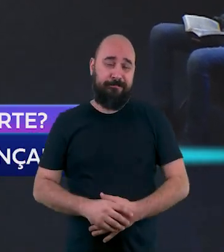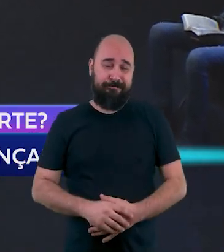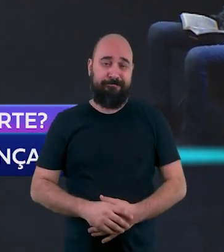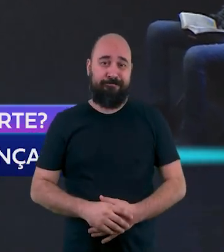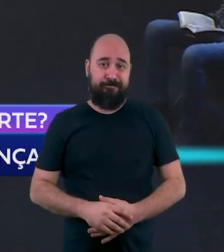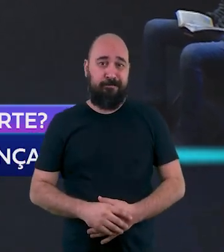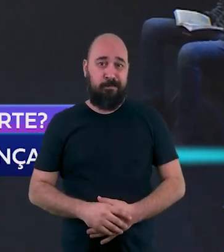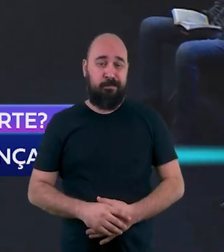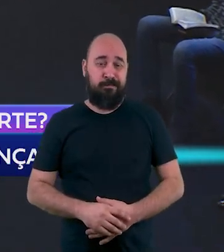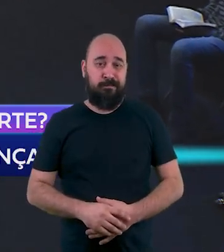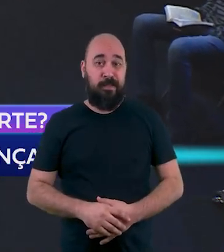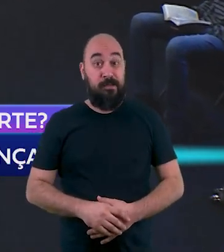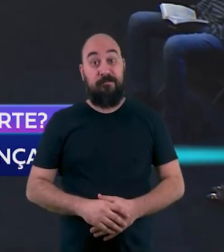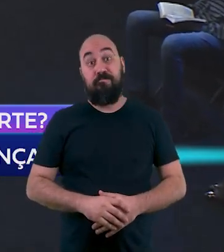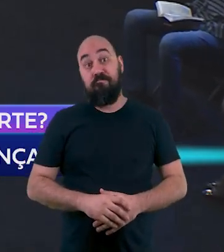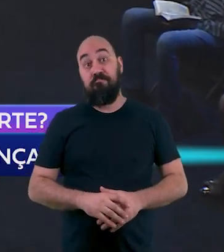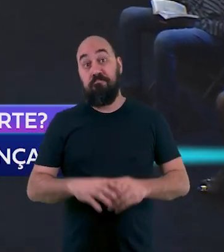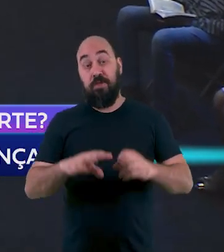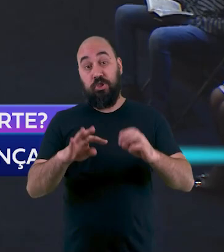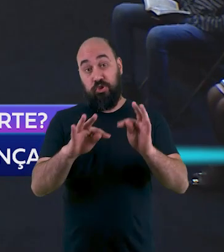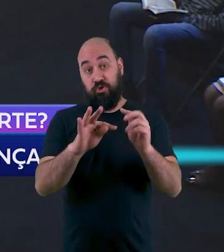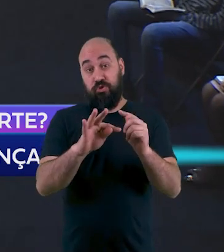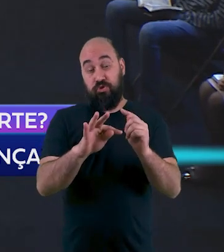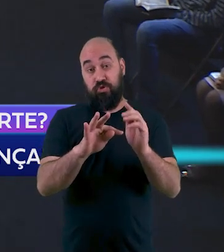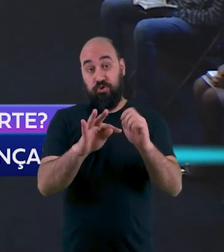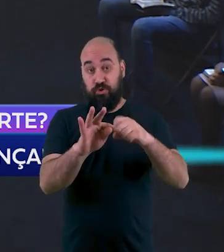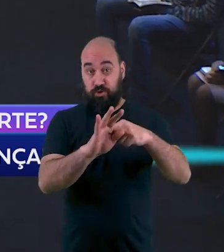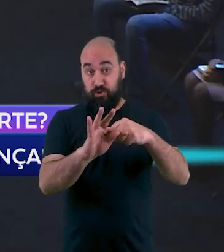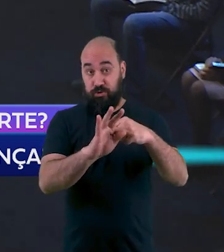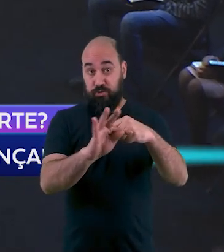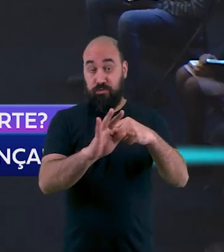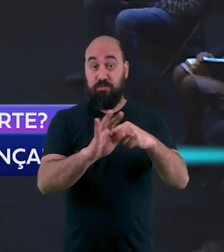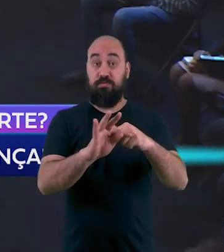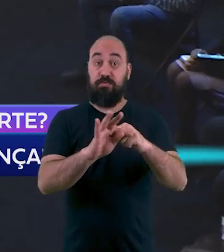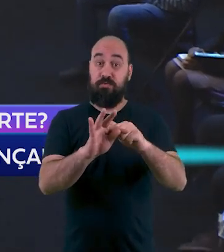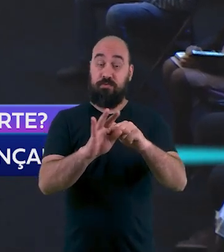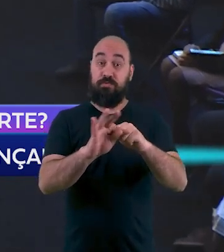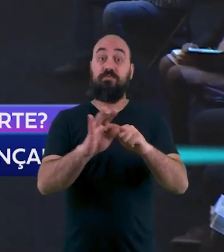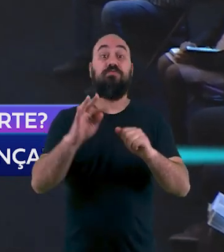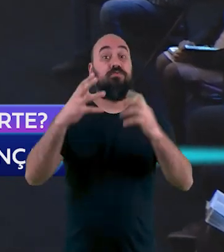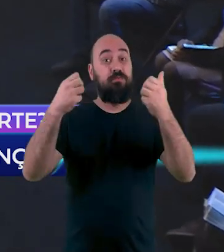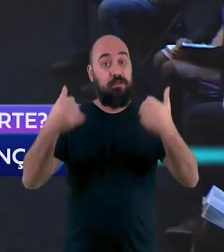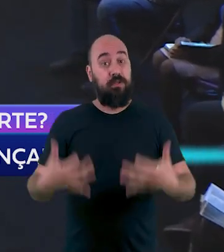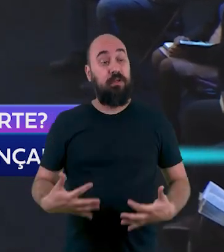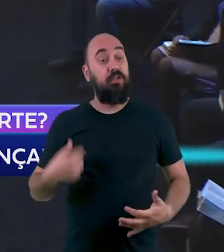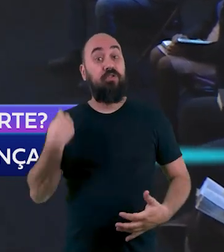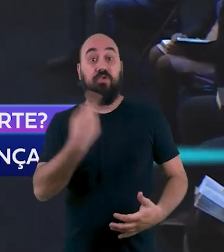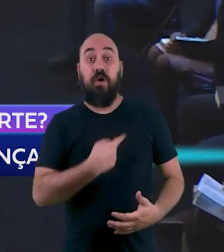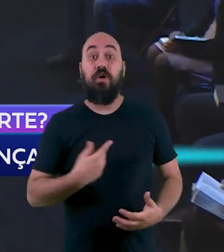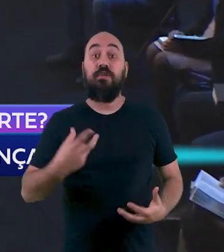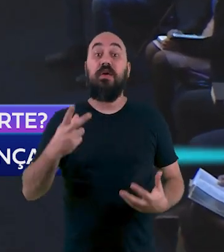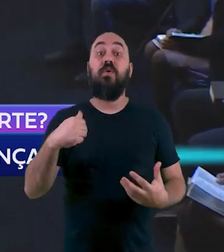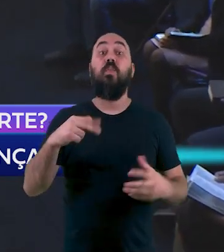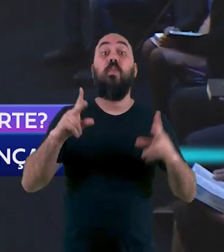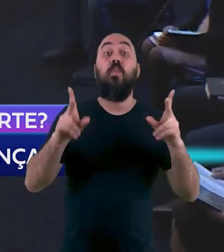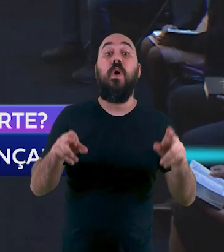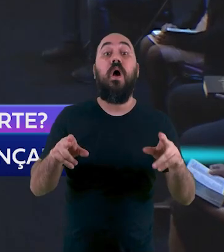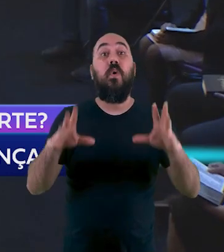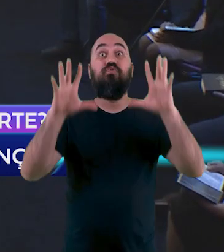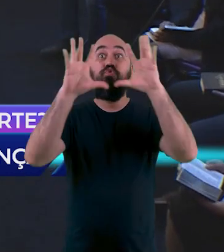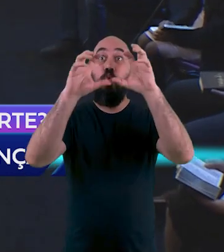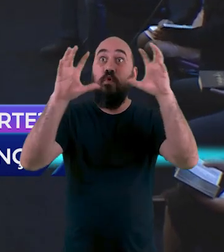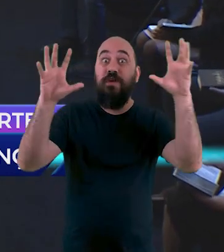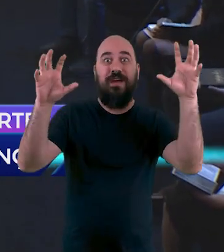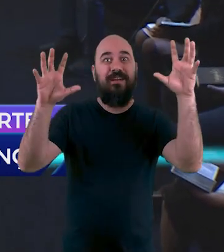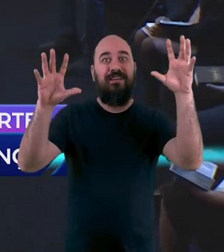verdade. Tiago, no capítulo 4, versículo 14, diz que nós somos apenas como uma neblina, que hoje aparece e amanhã